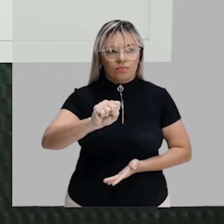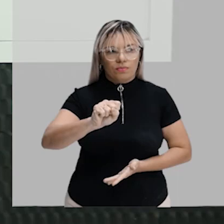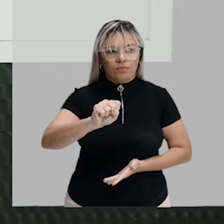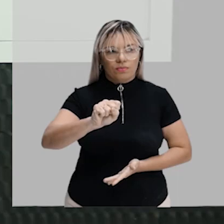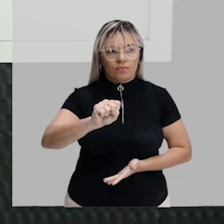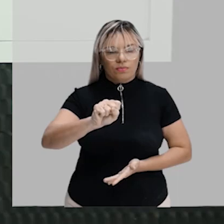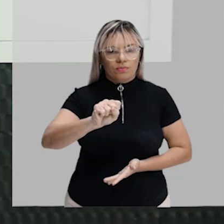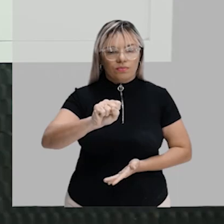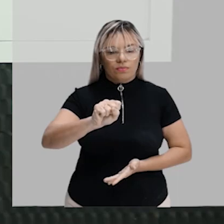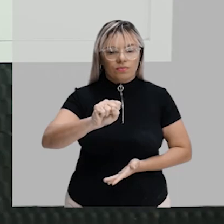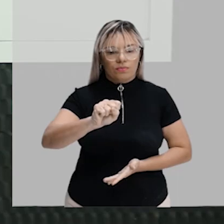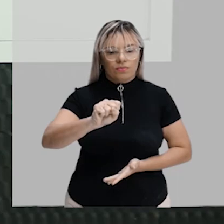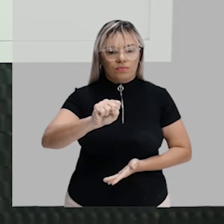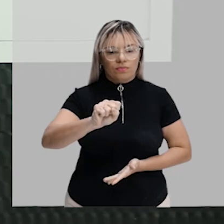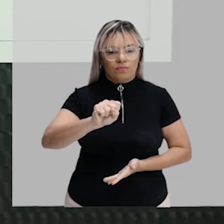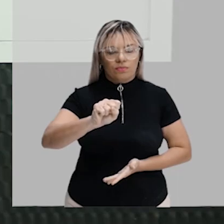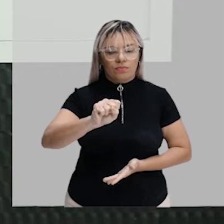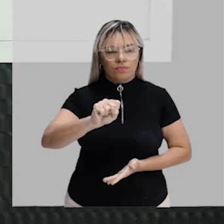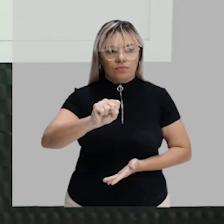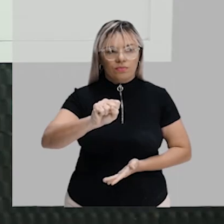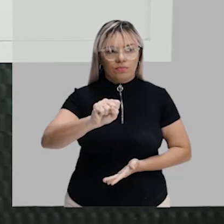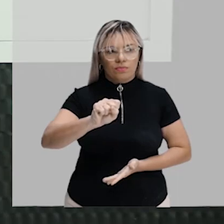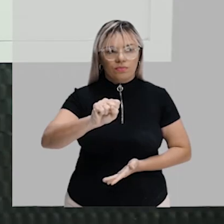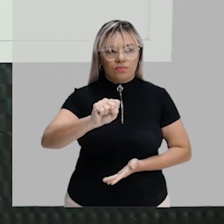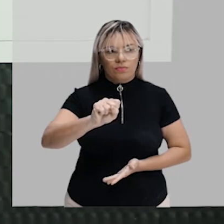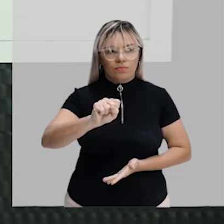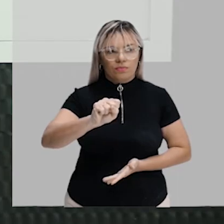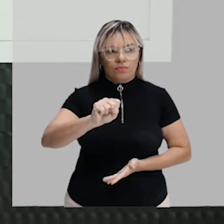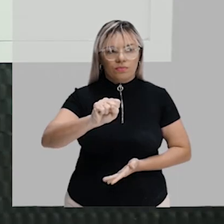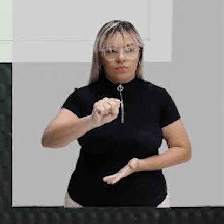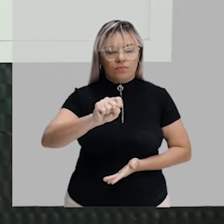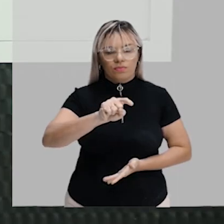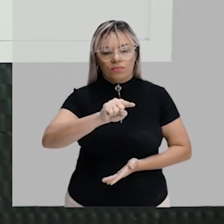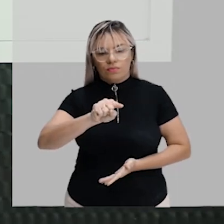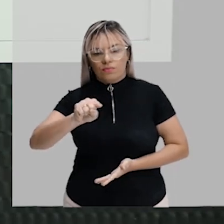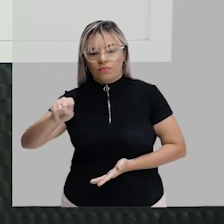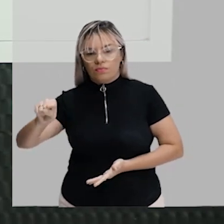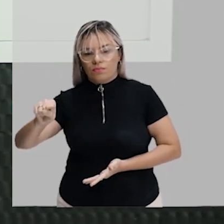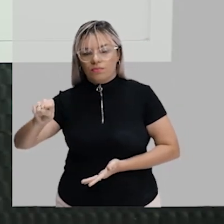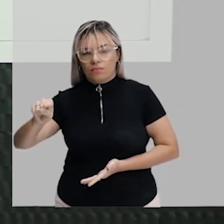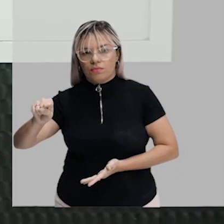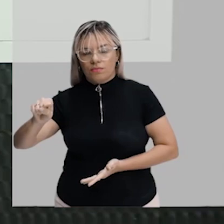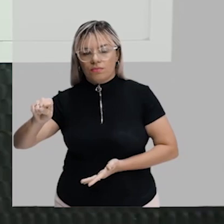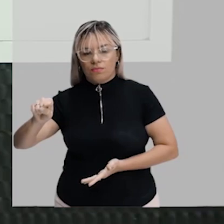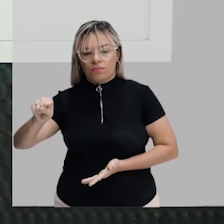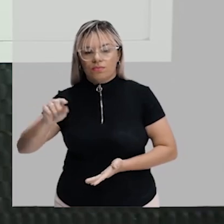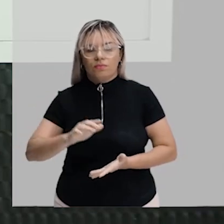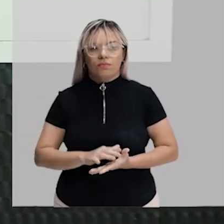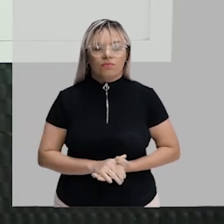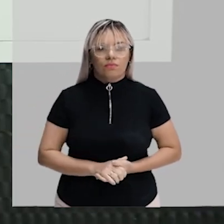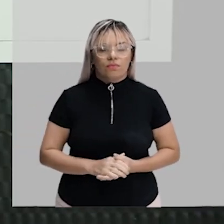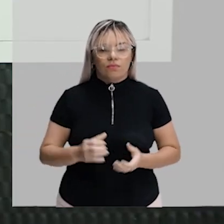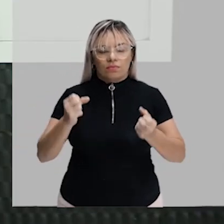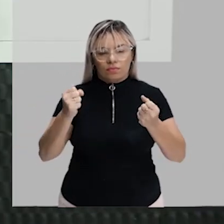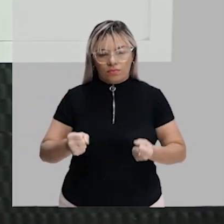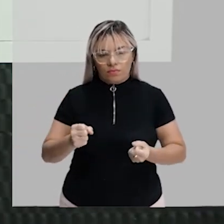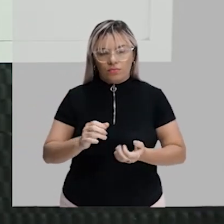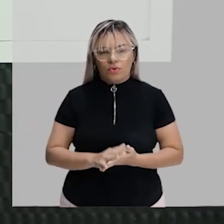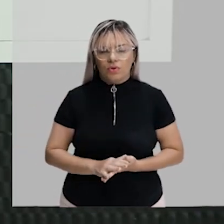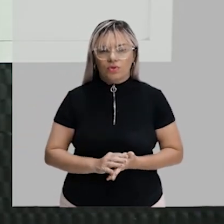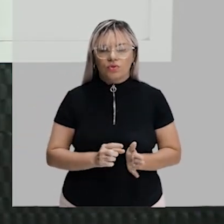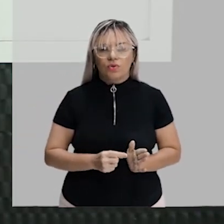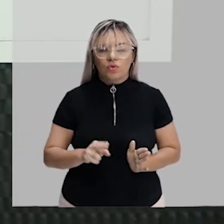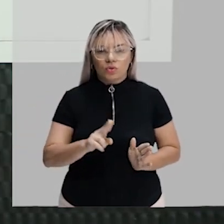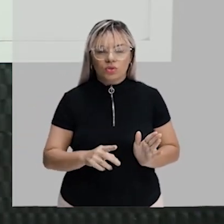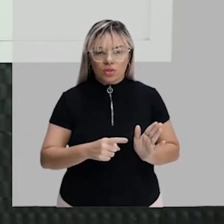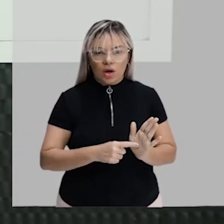1,8 ou 1,8 milhão, você pode botar assim ou pode botar os zeros, né? Mas vamos deixar